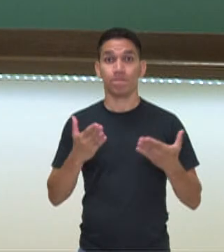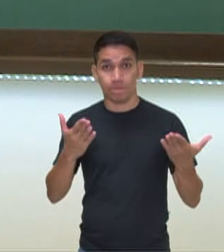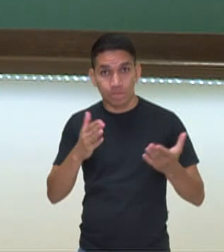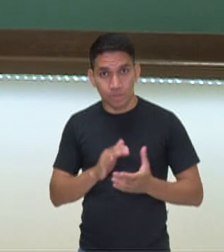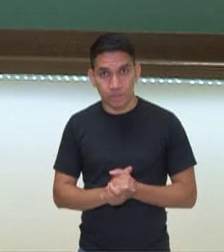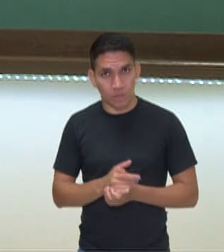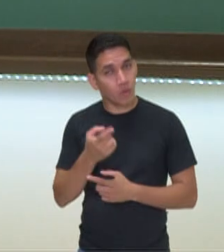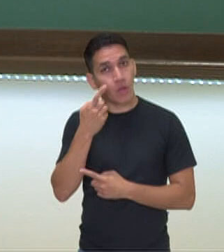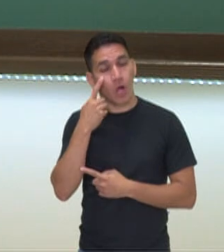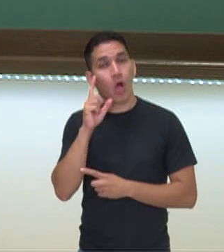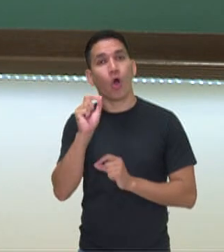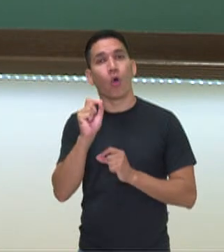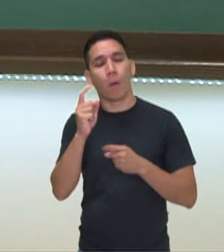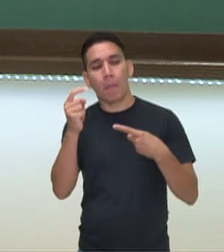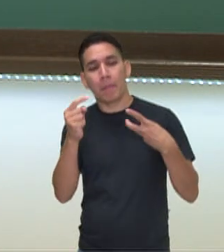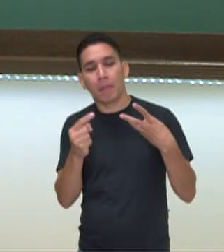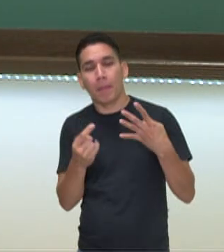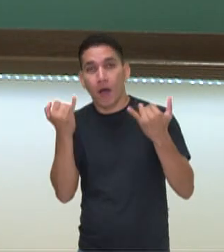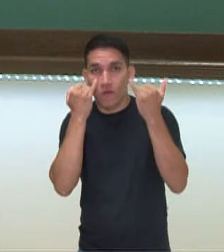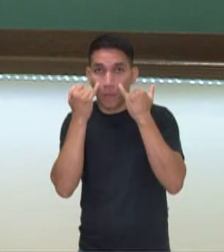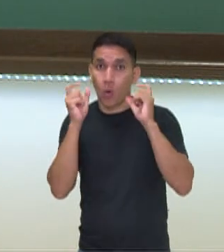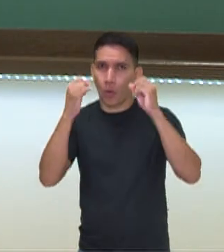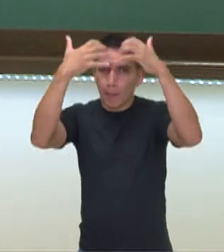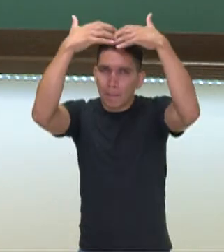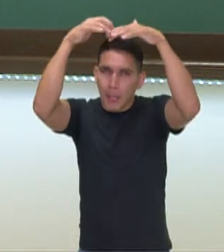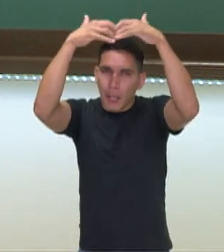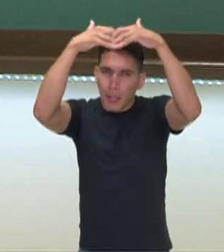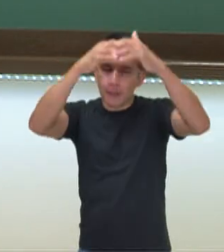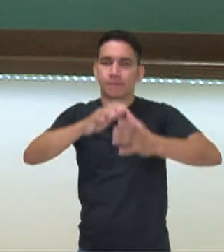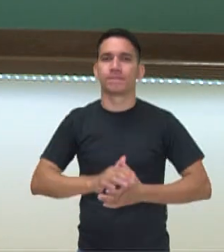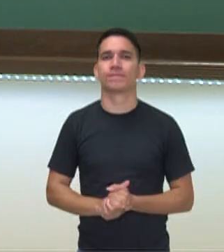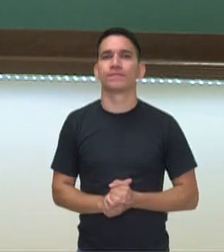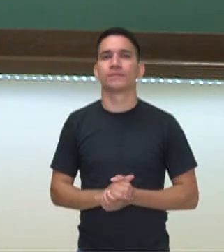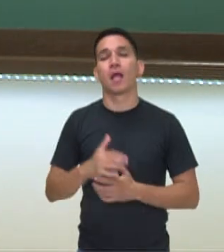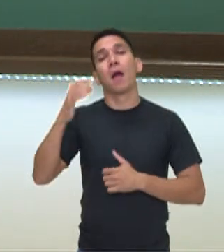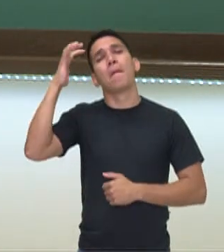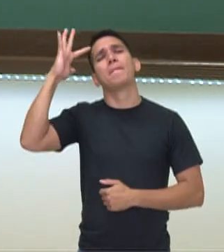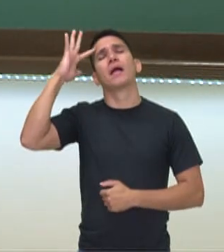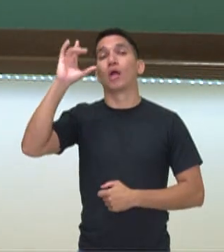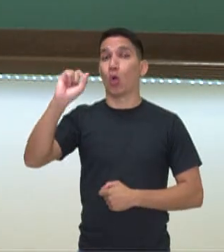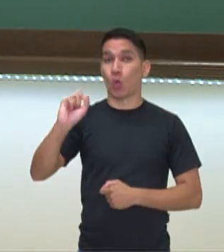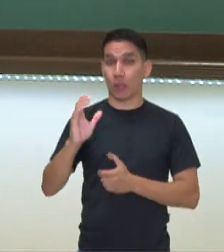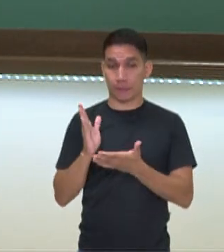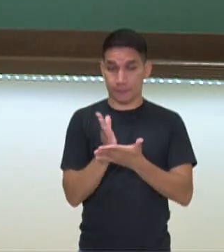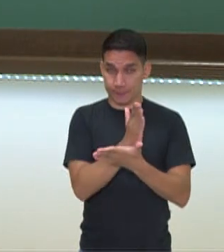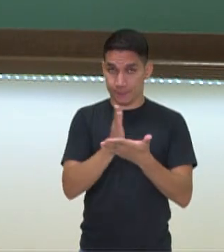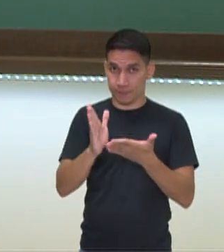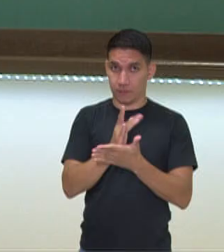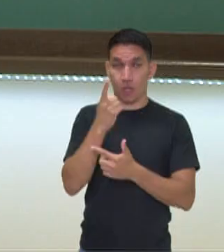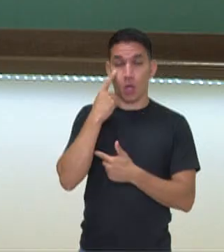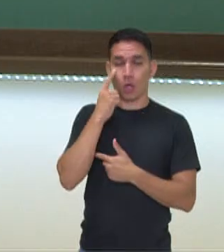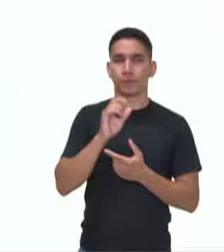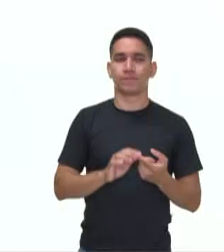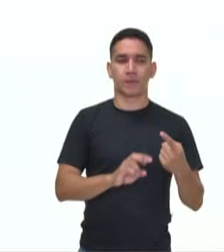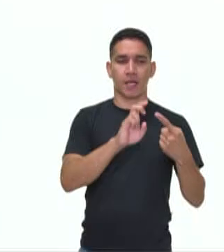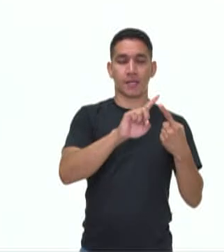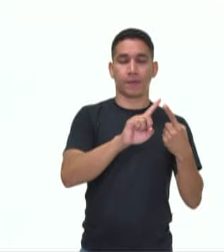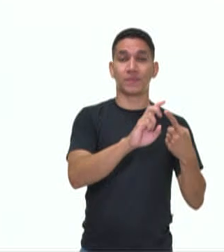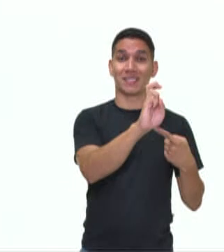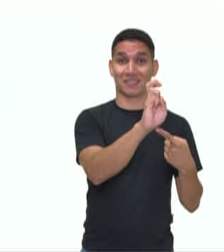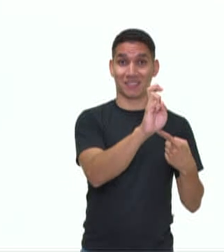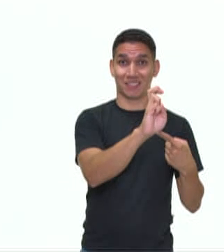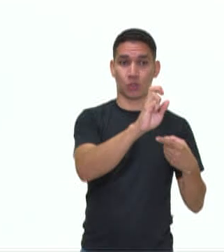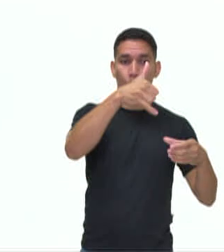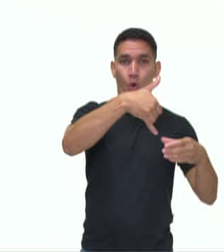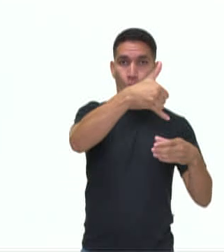E aí, vamos separar as informações para a gente poder pensar? Vamos pensar as informações separadas. Então, o que tenho aqui? 5 latas de óleo